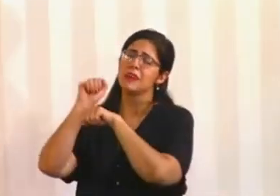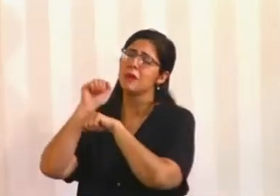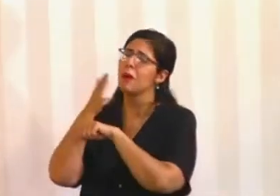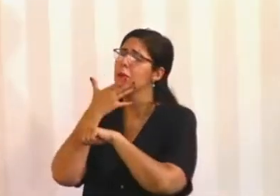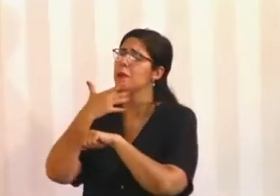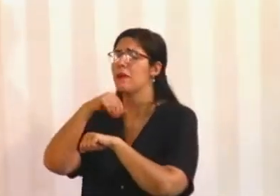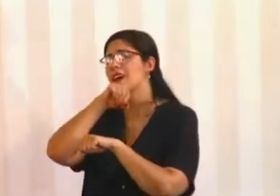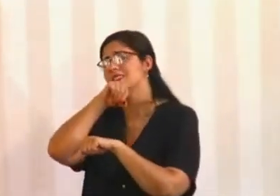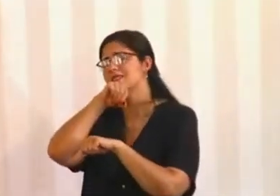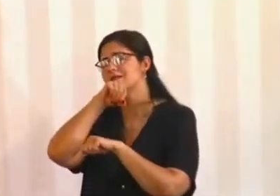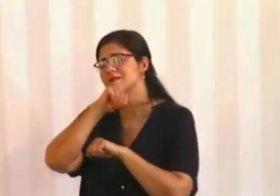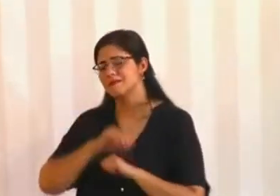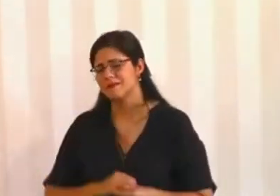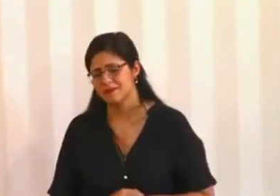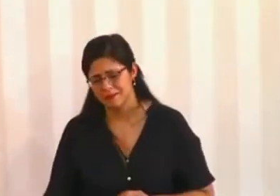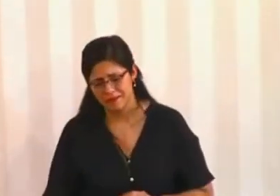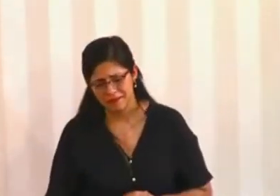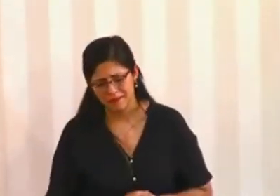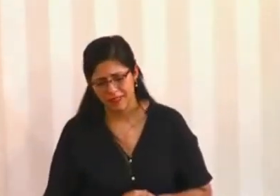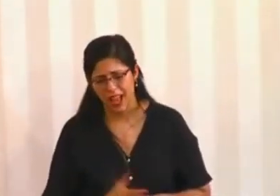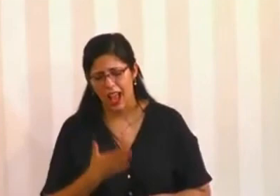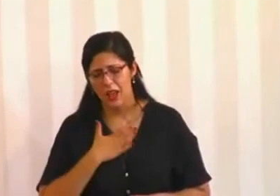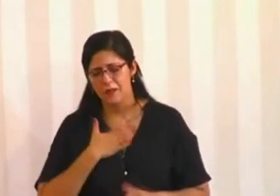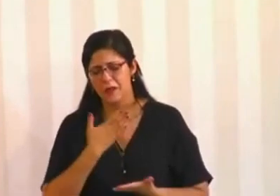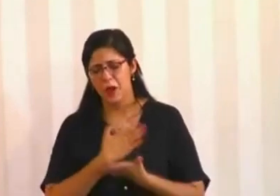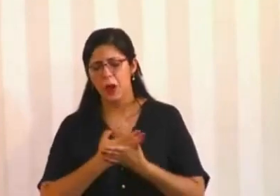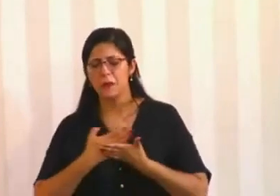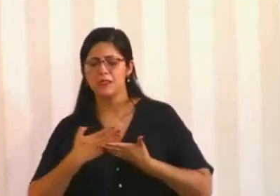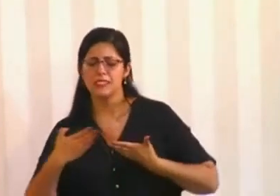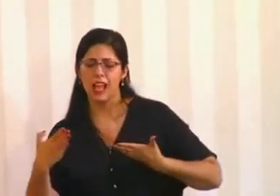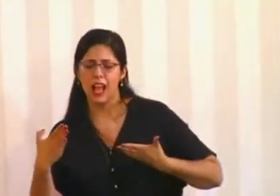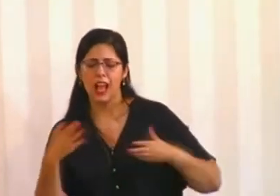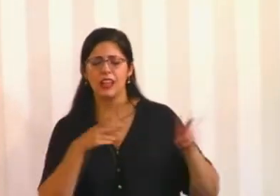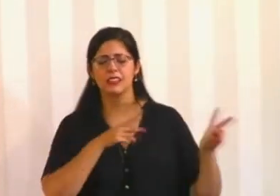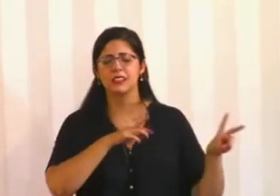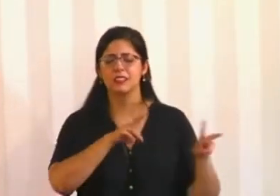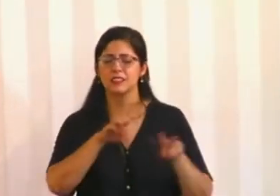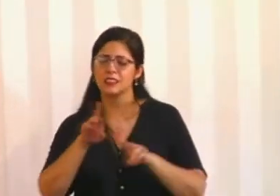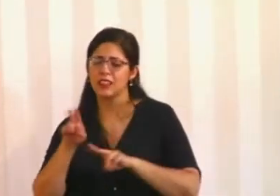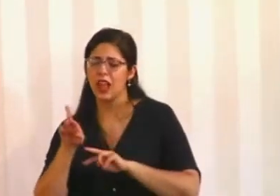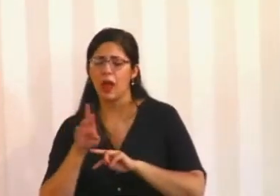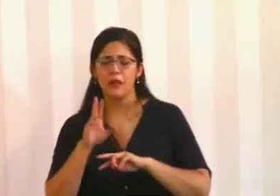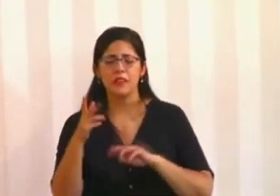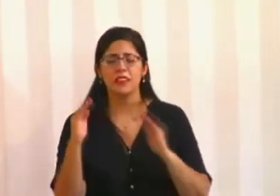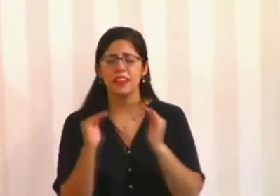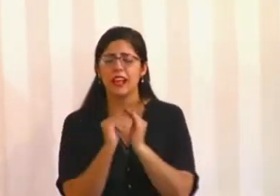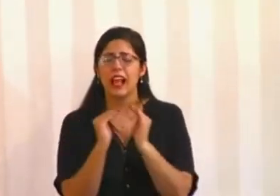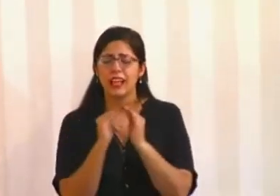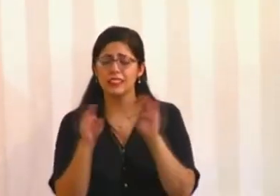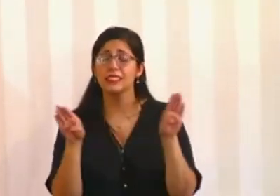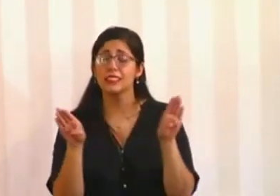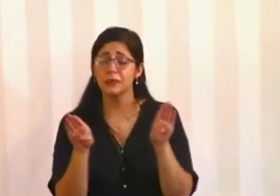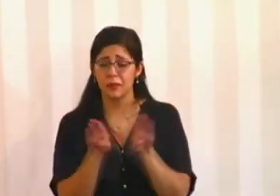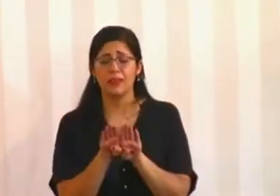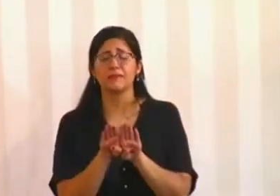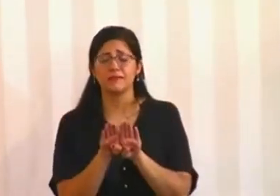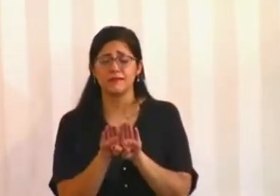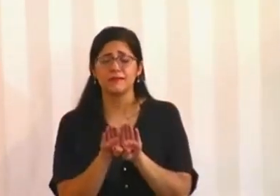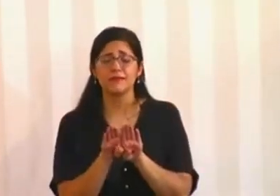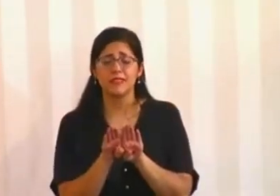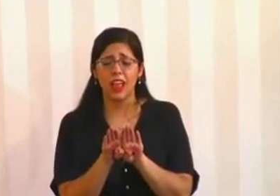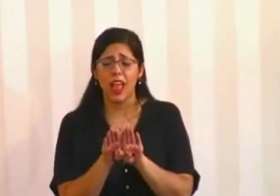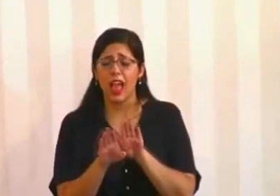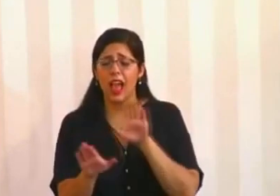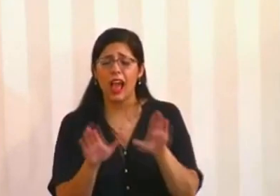Pai. Por isso, ó Deus, a começar em mim, em meus irmãos e irmãs aqui na igreja, em seus lares, se tem alguém